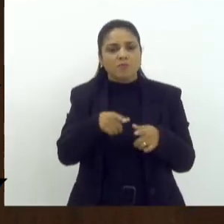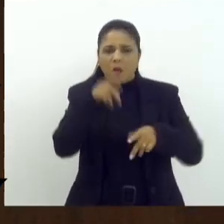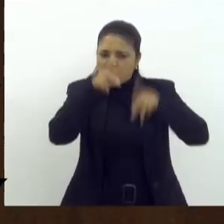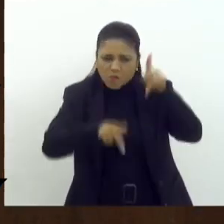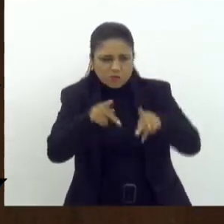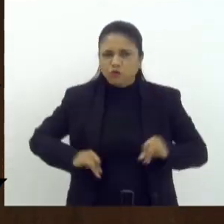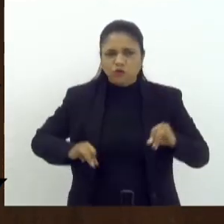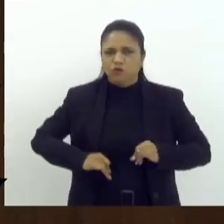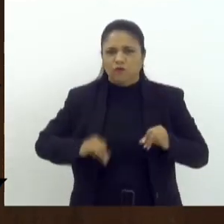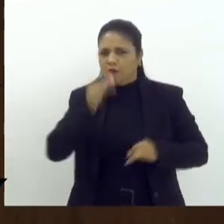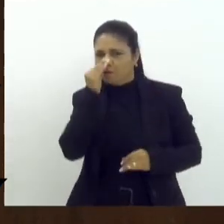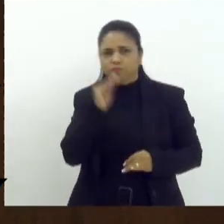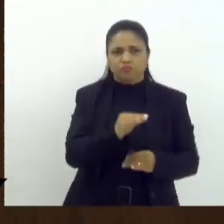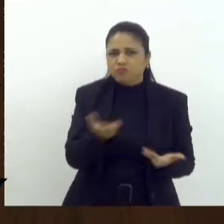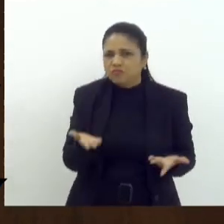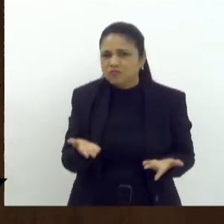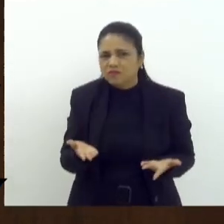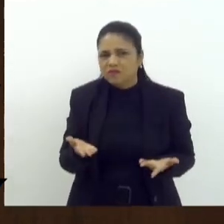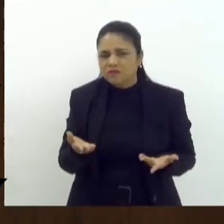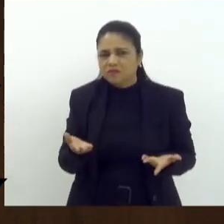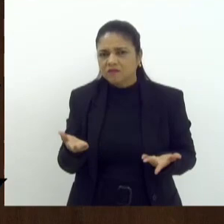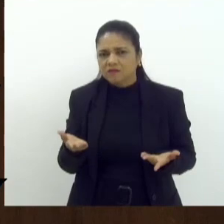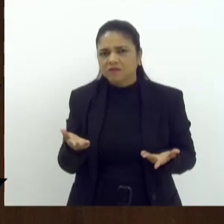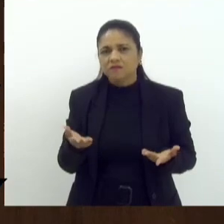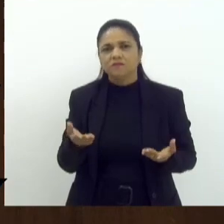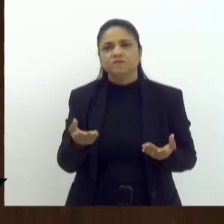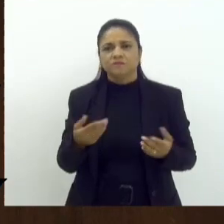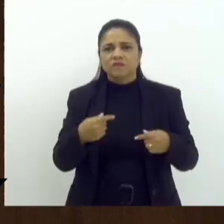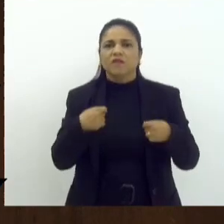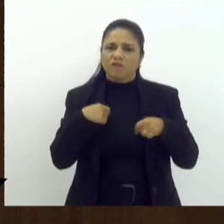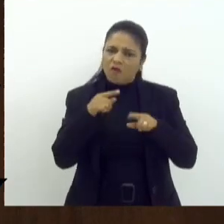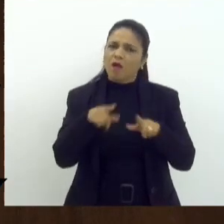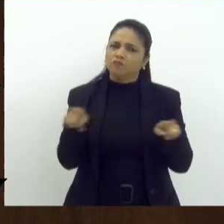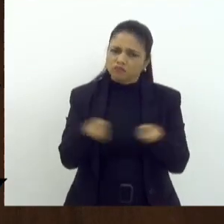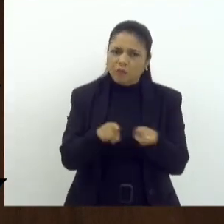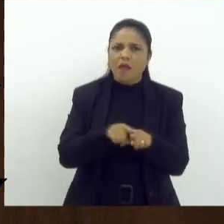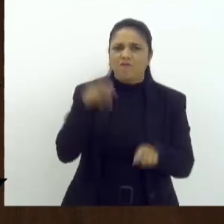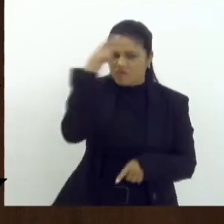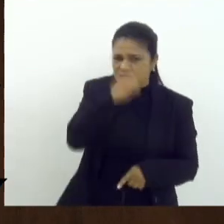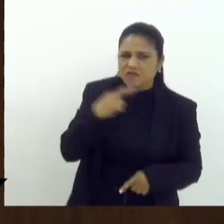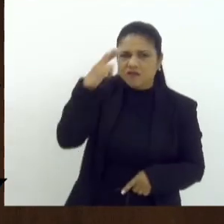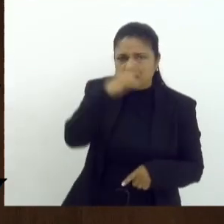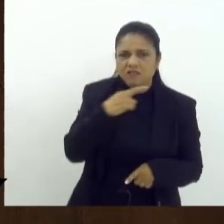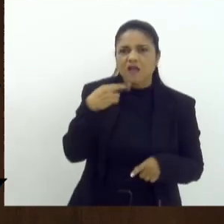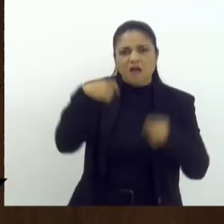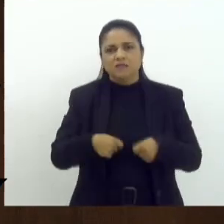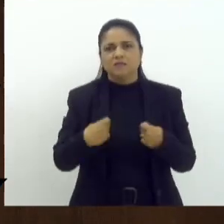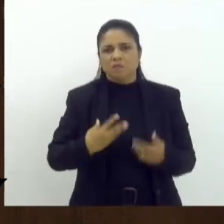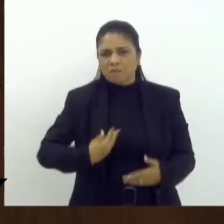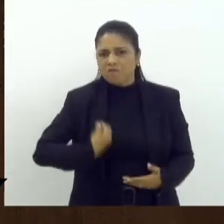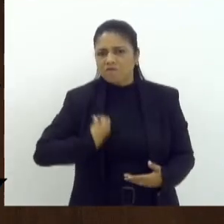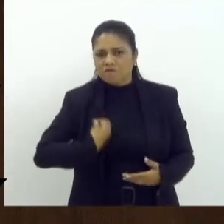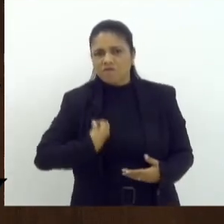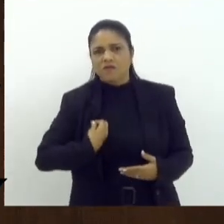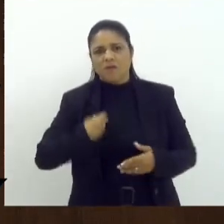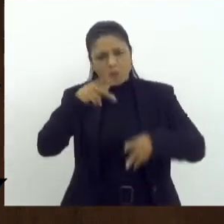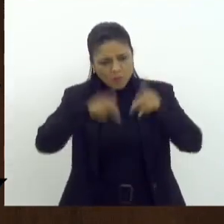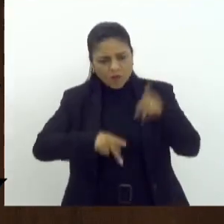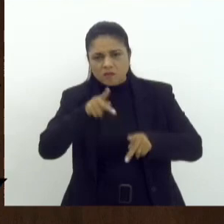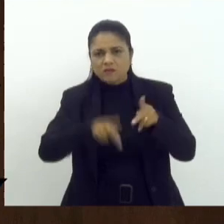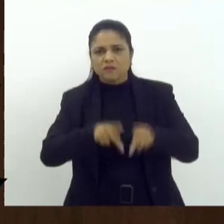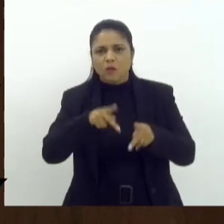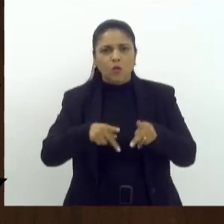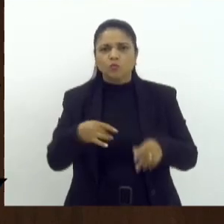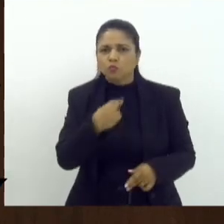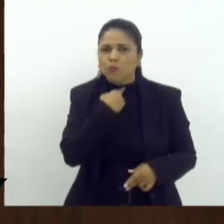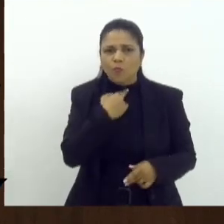sofrer com aquele descaso fazer também né Vamos sim a revisão mas sem que o meio da linha para a população a população não pode sofrer